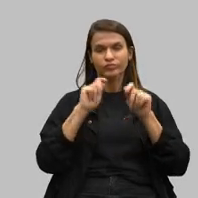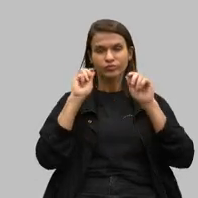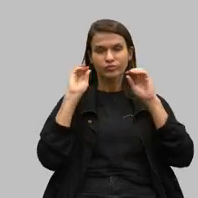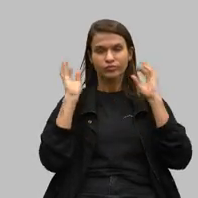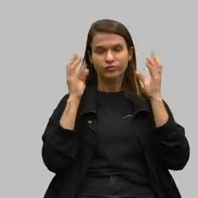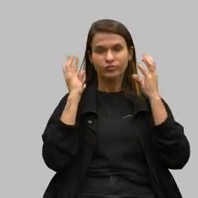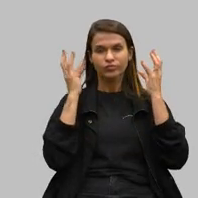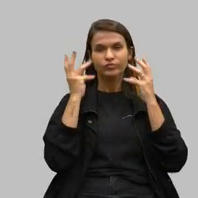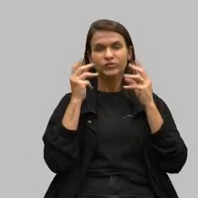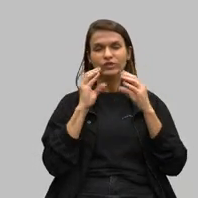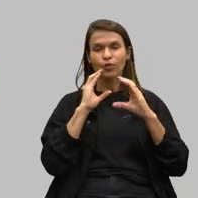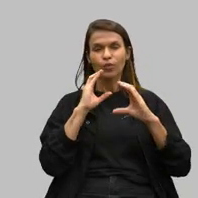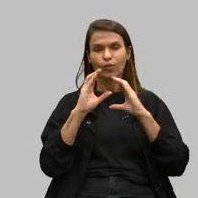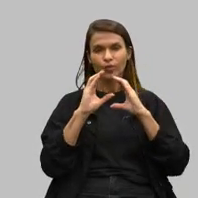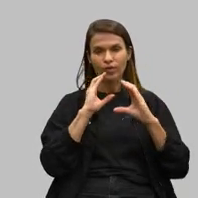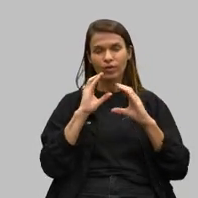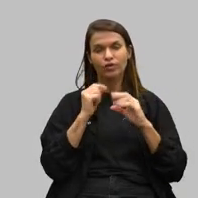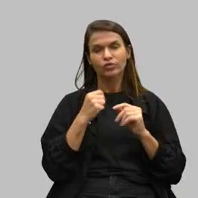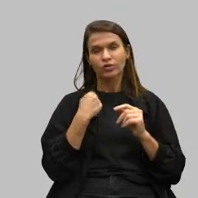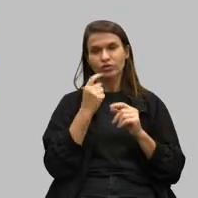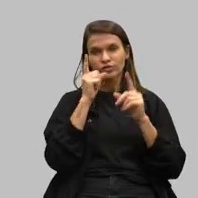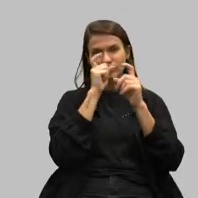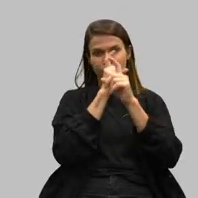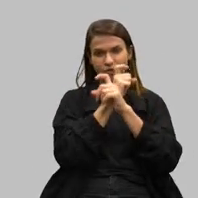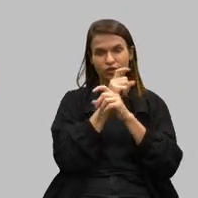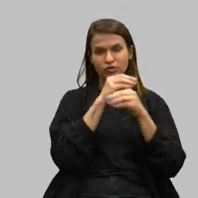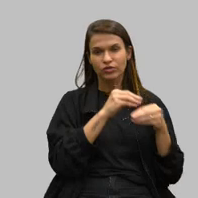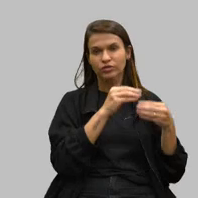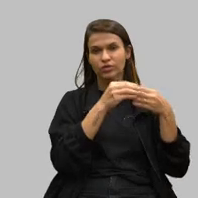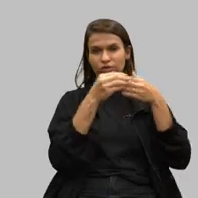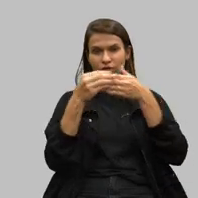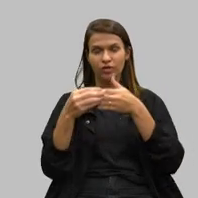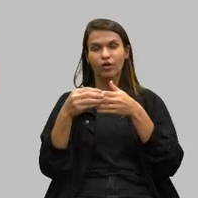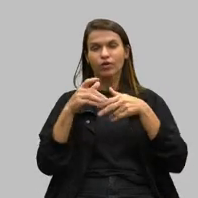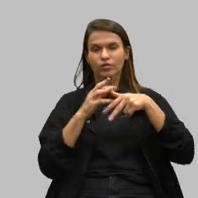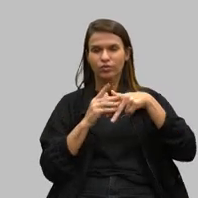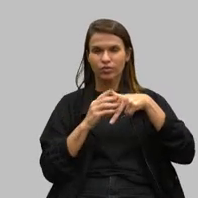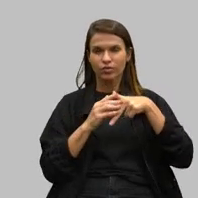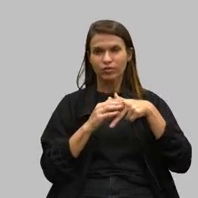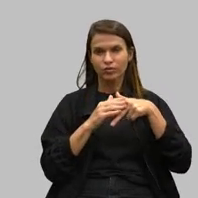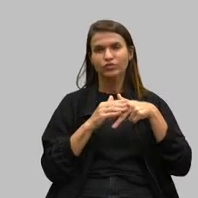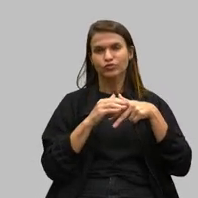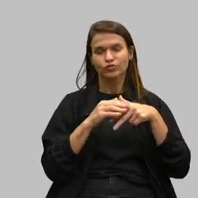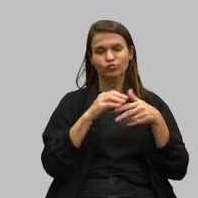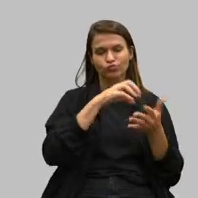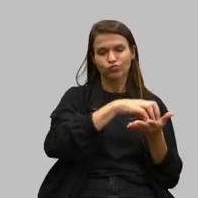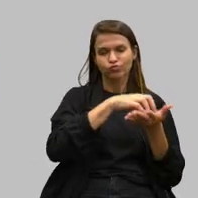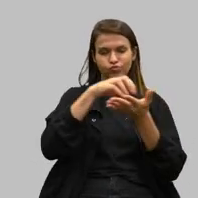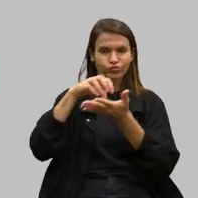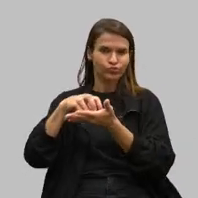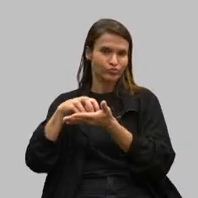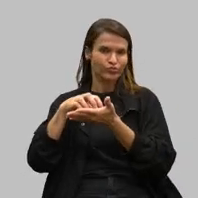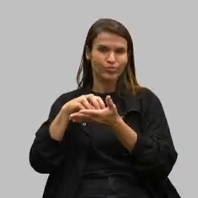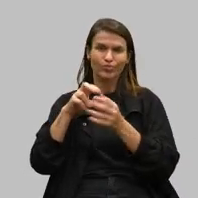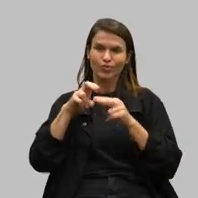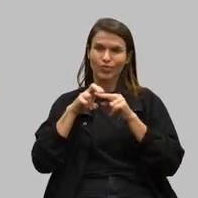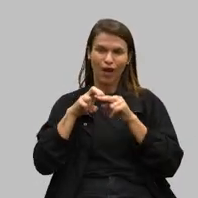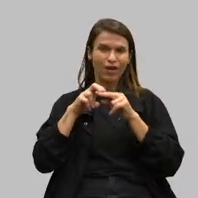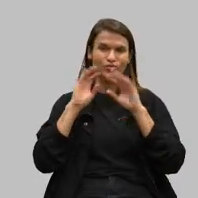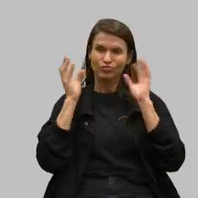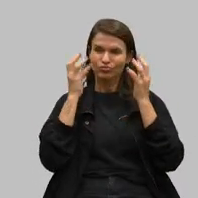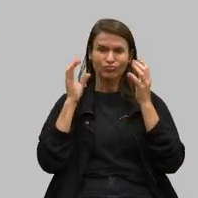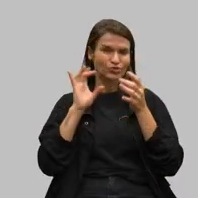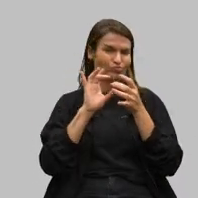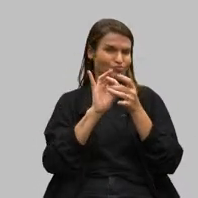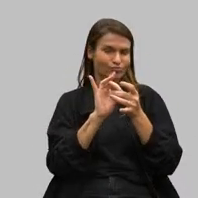comunicarem, porque a gente está tendo dificuldade de transferir os pacientes de uma macro para a outra, porque os SAMUs não se conectam. Então, eu